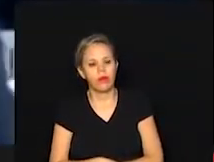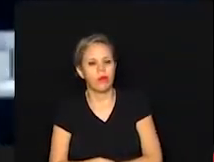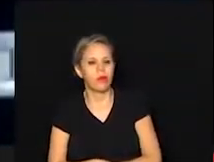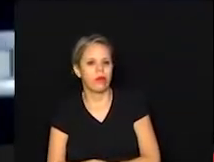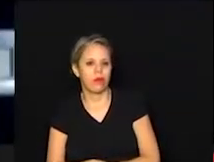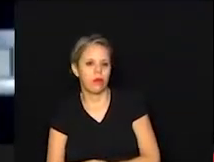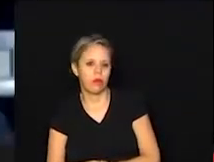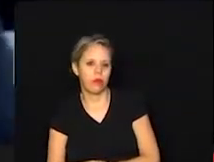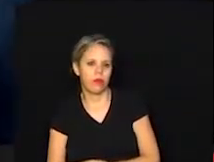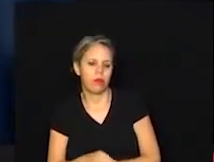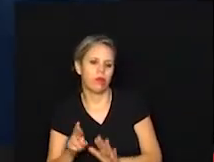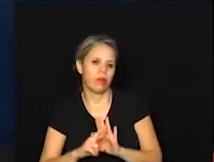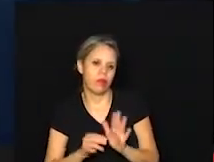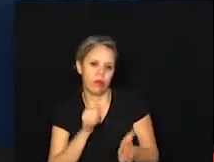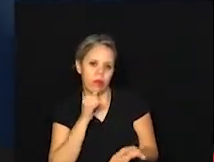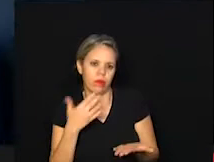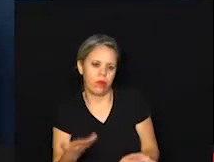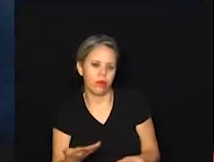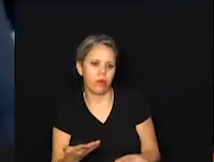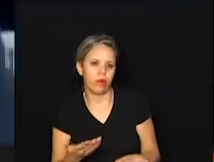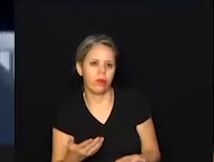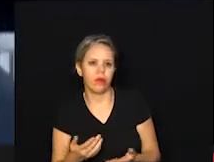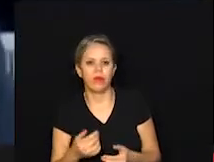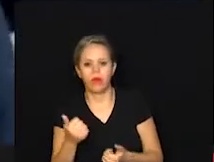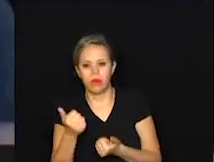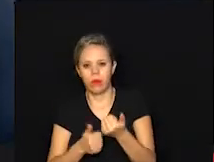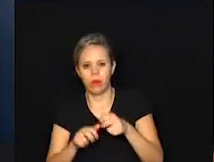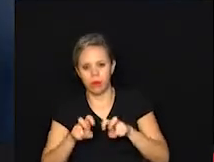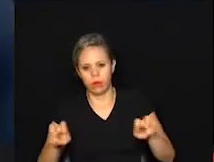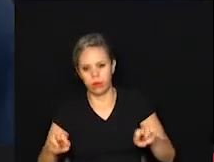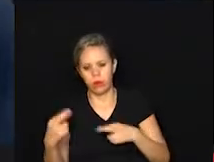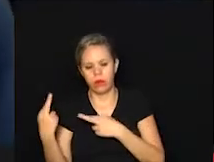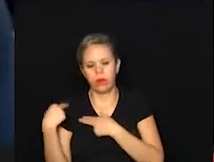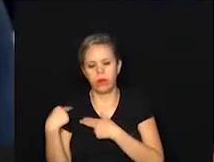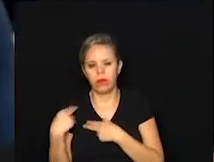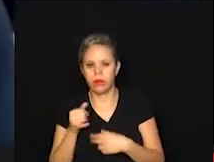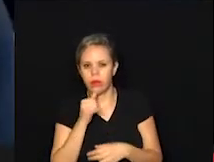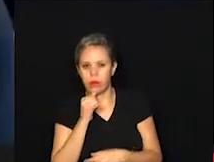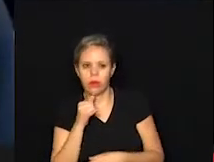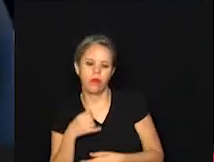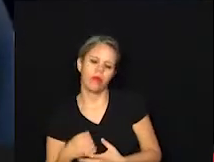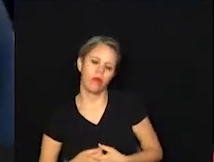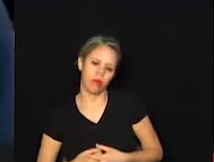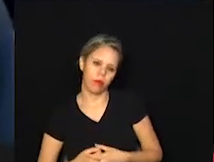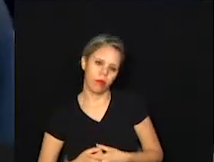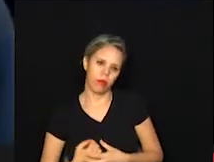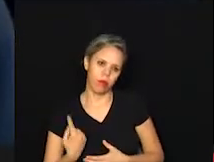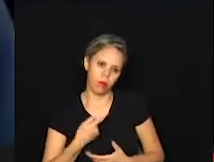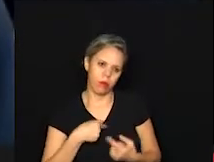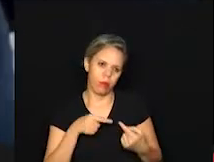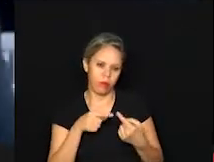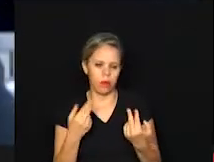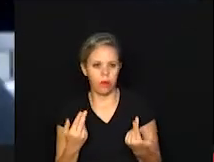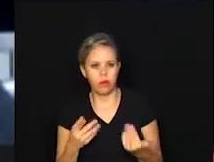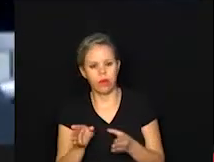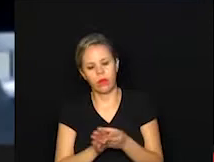ordem, ela é disciplinada pela mesa diretora, então não foge à questão nossa também enquanto conselho.